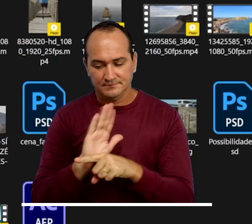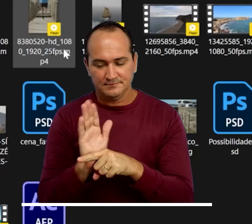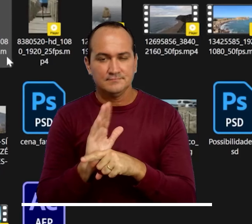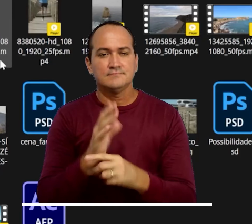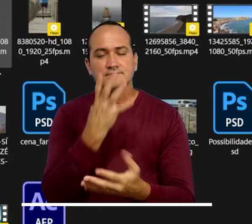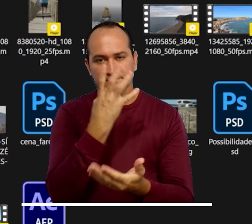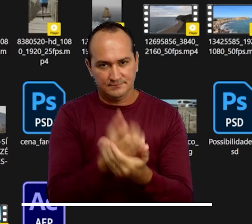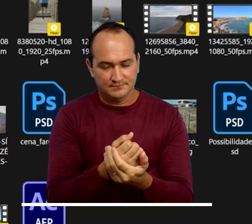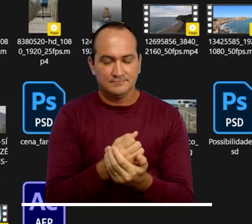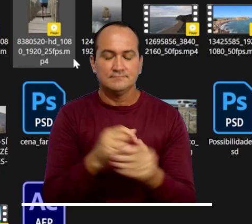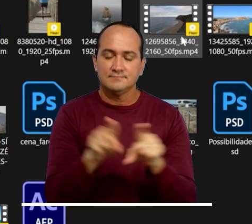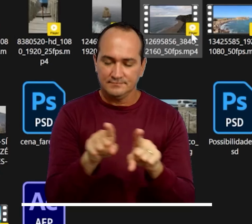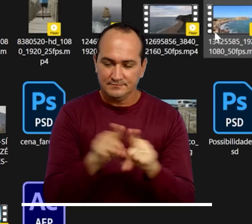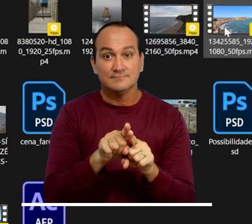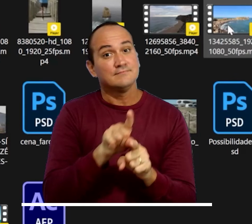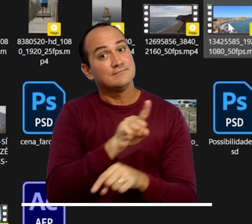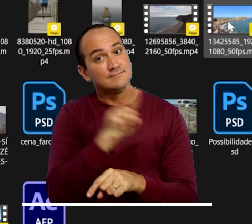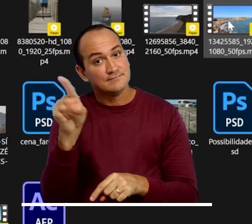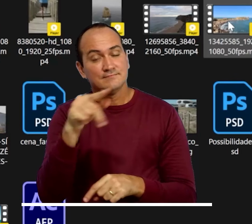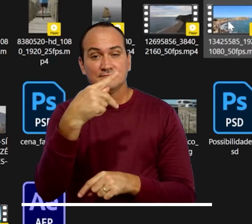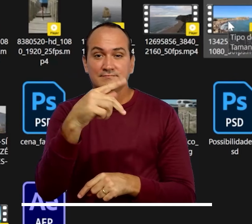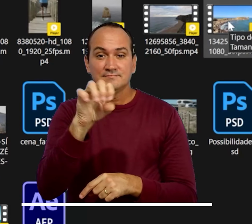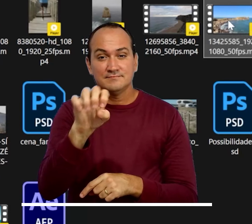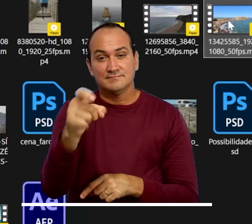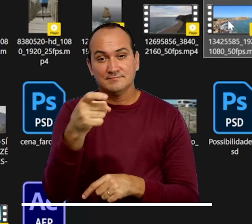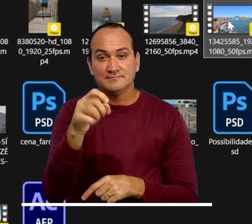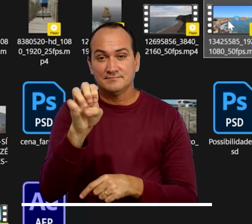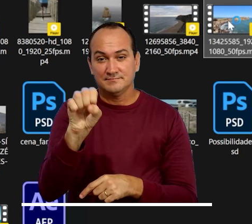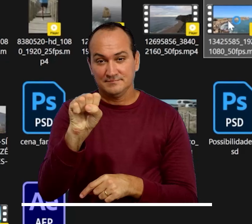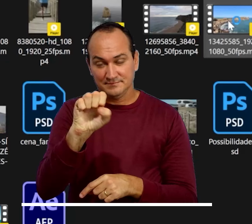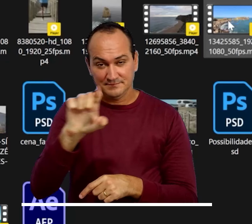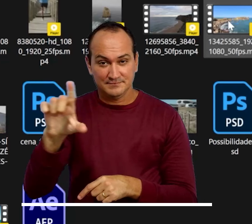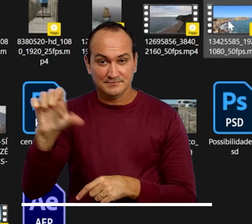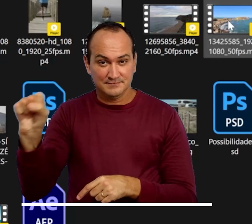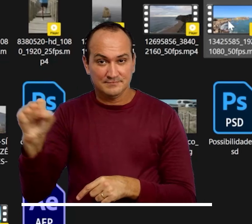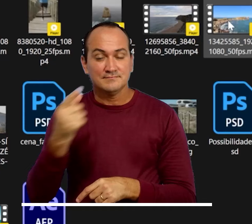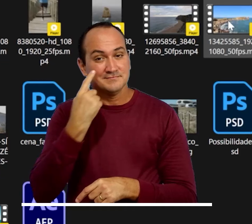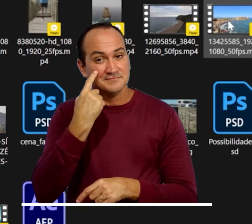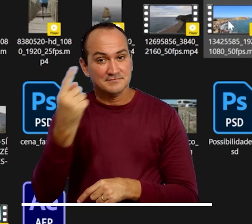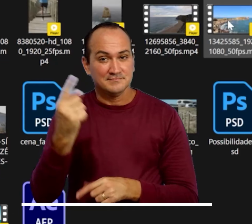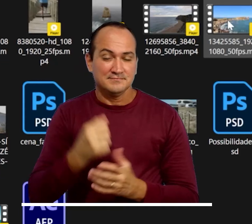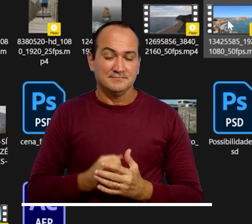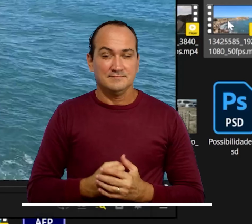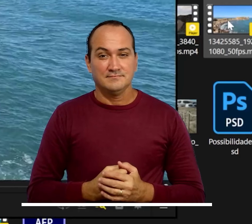um vídeo que eu baixei lá do Pexels, tá? Vou mostrar para vocês o vídeo.